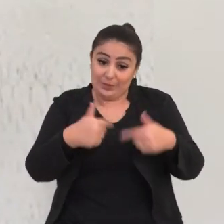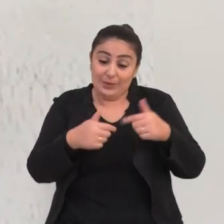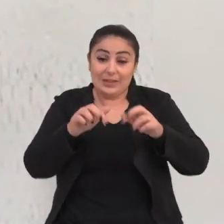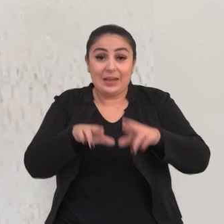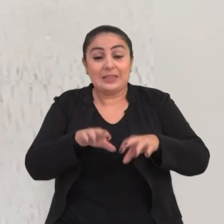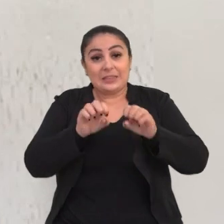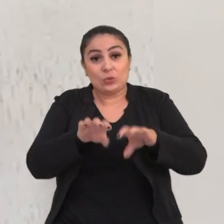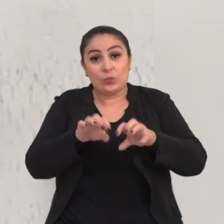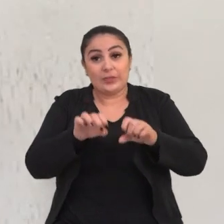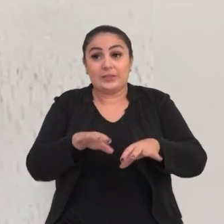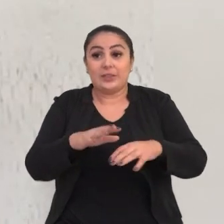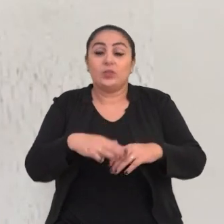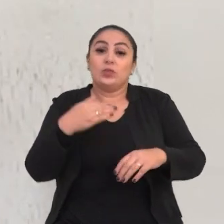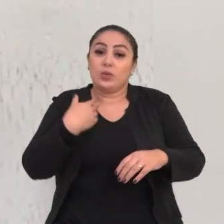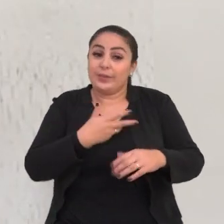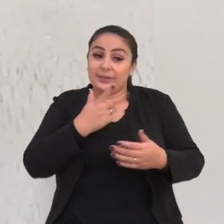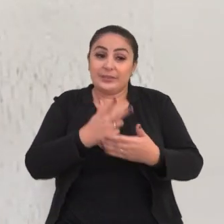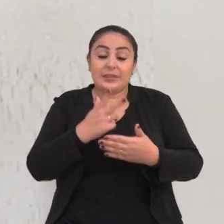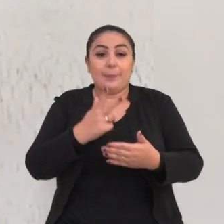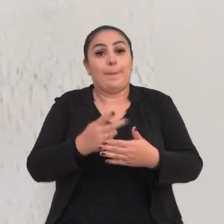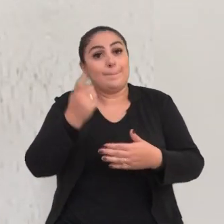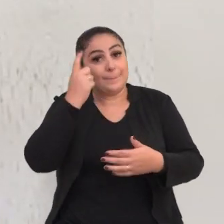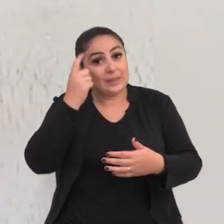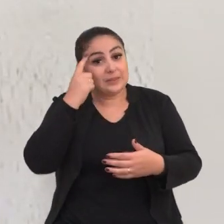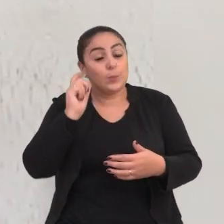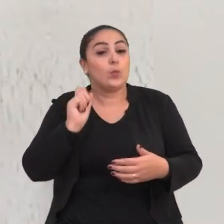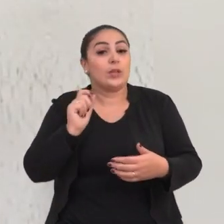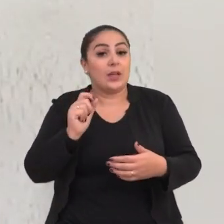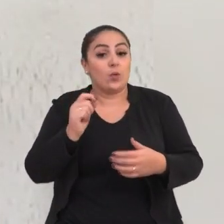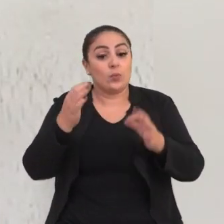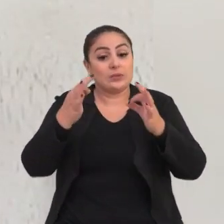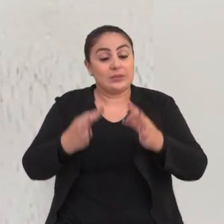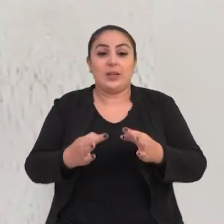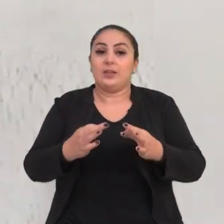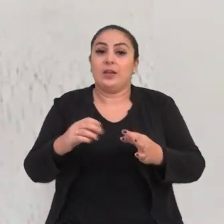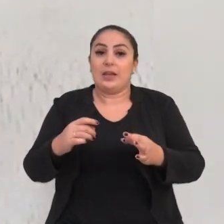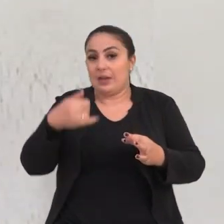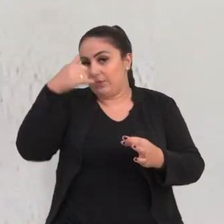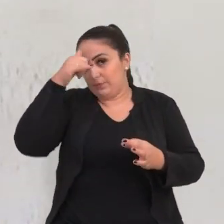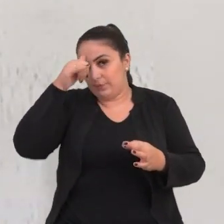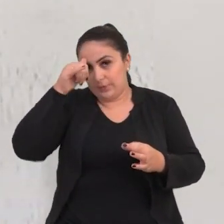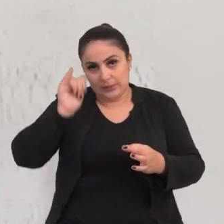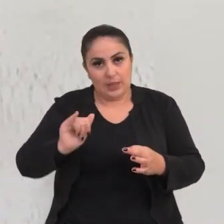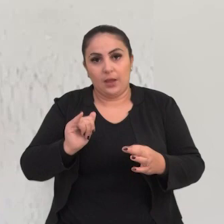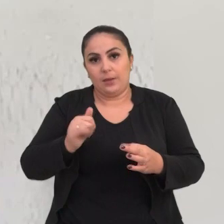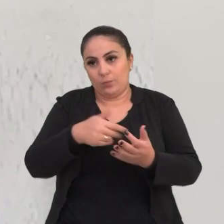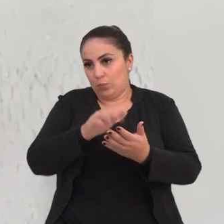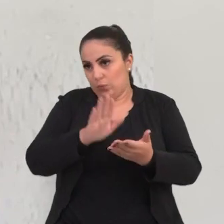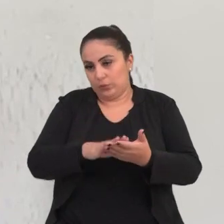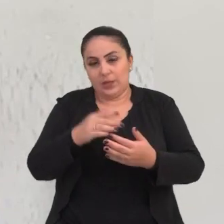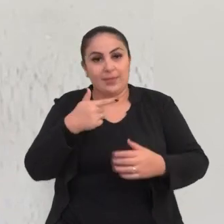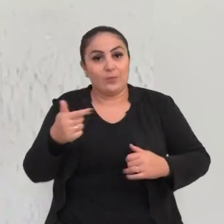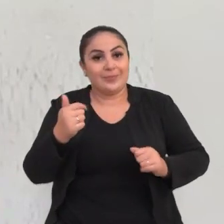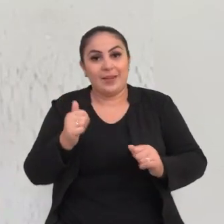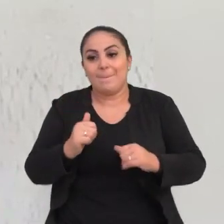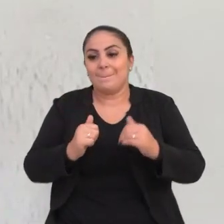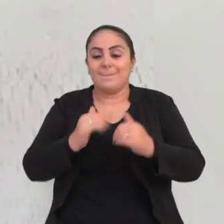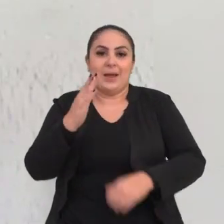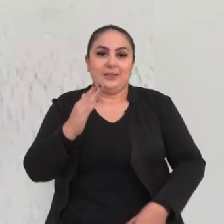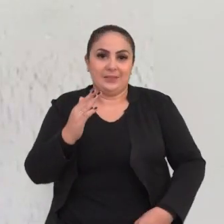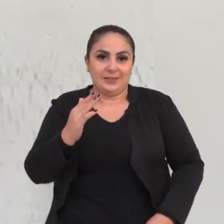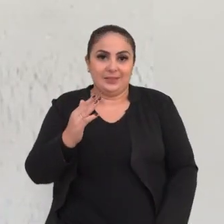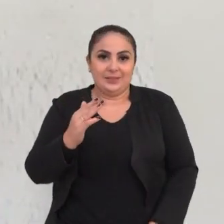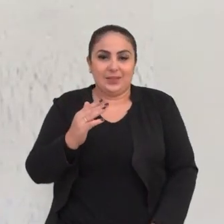que trabalhamos com a educação, nós sempre trabalhamos pensando que o ideal é não cometer infrações e não ter